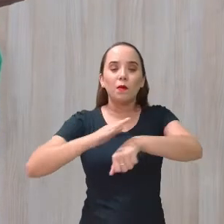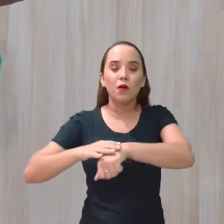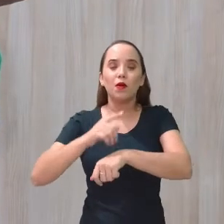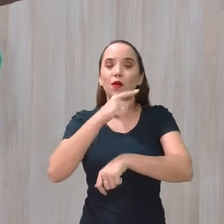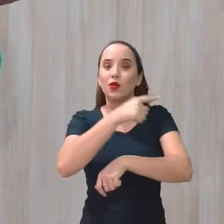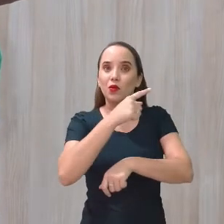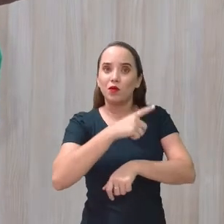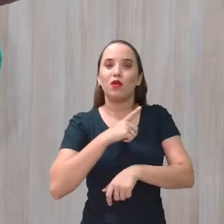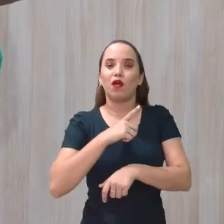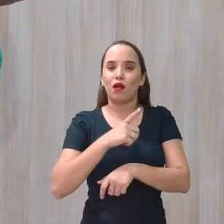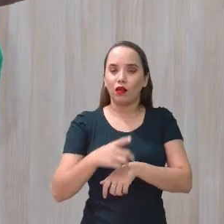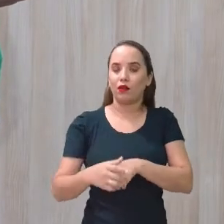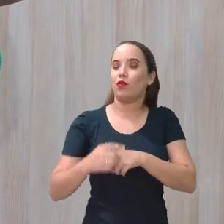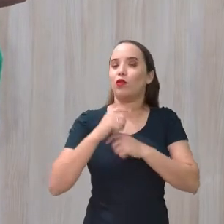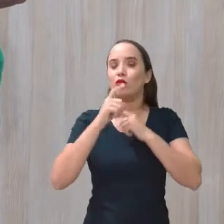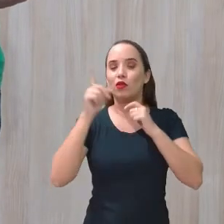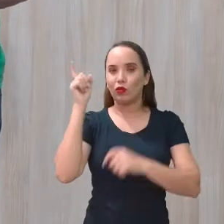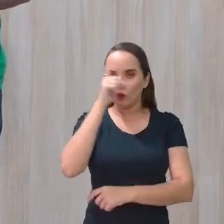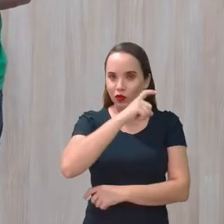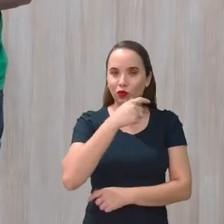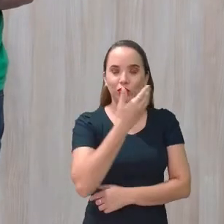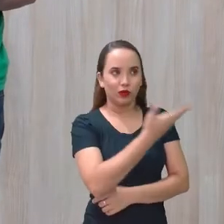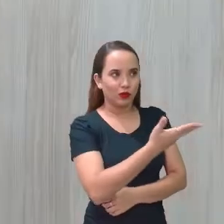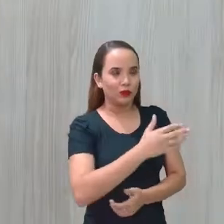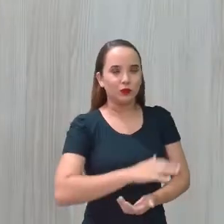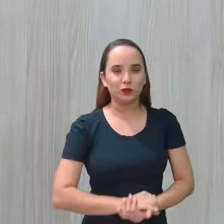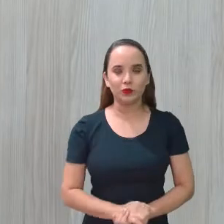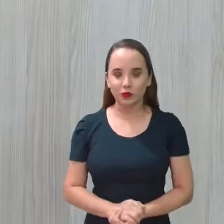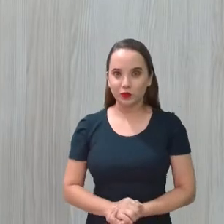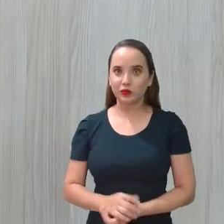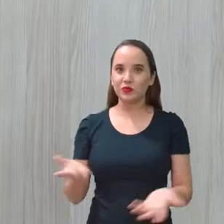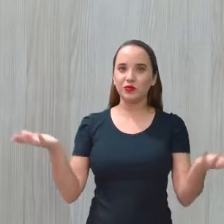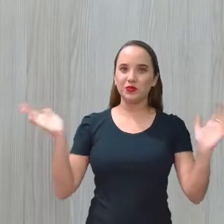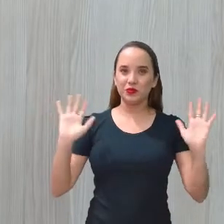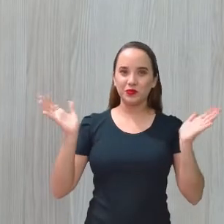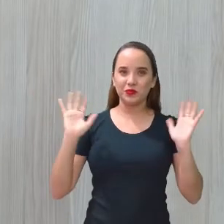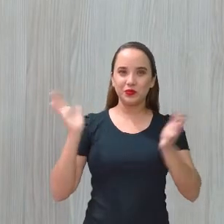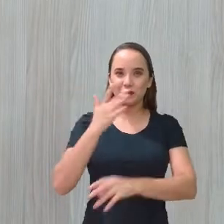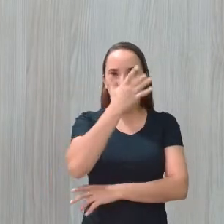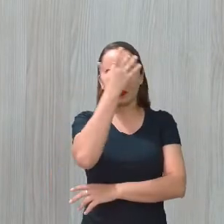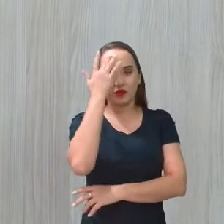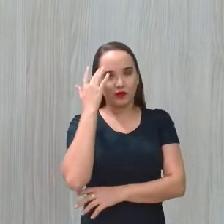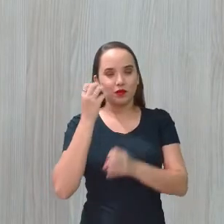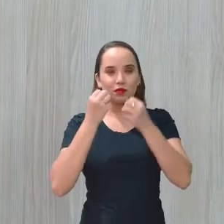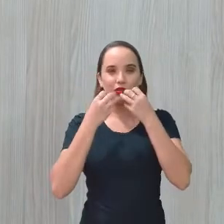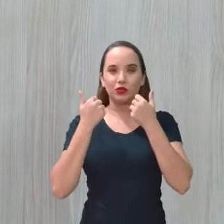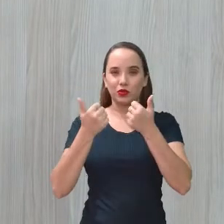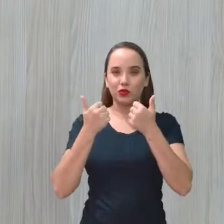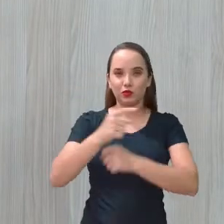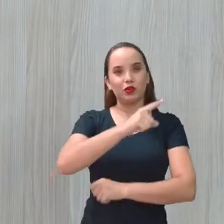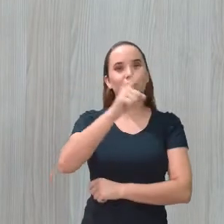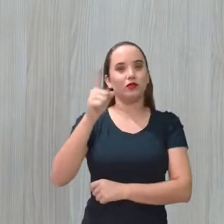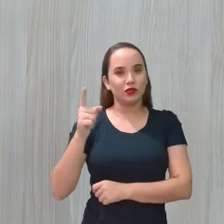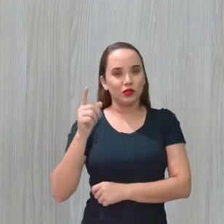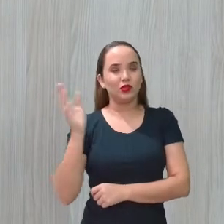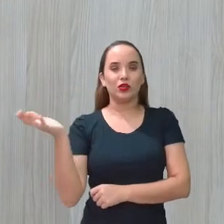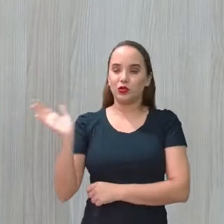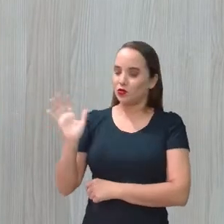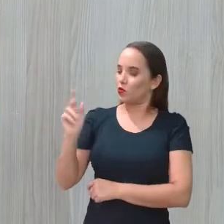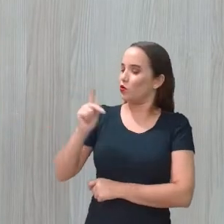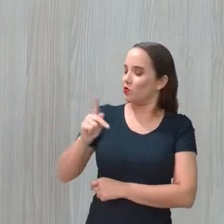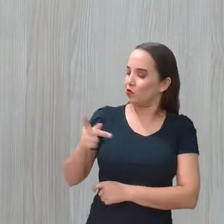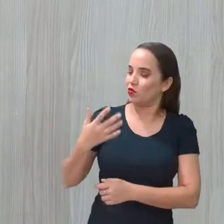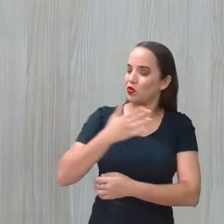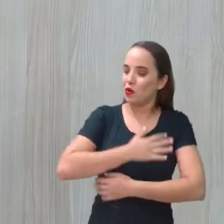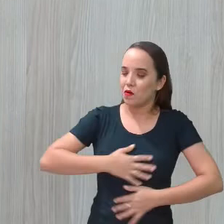com ela aí no chat. Vou passar para ela. Vai lá, Carol. Olá, gente, tudo bem com vocês? Olá, professor Tiago, um prazer estar aqui na